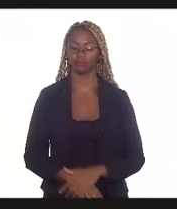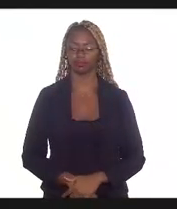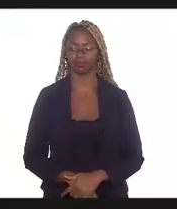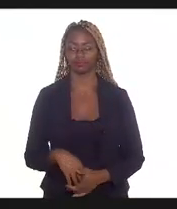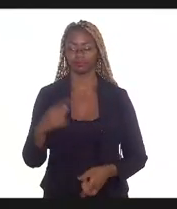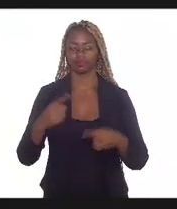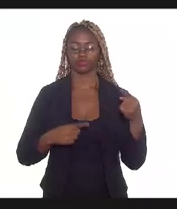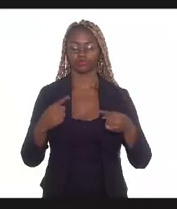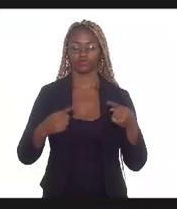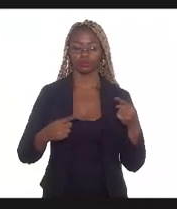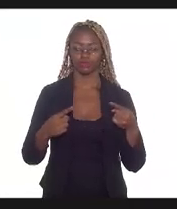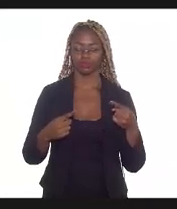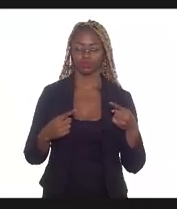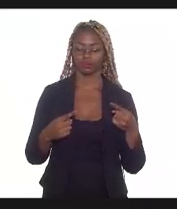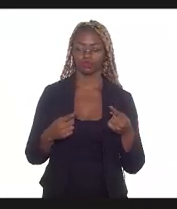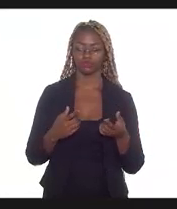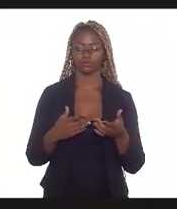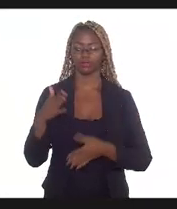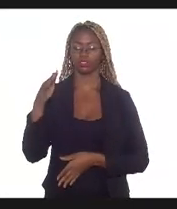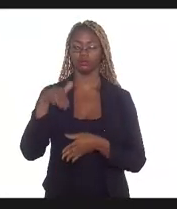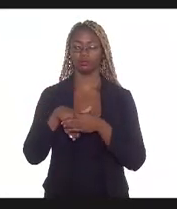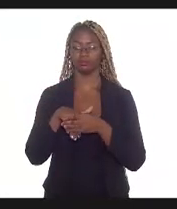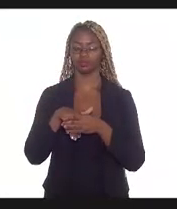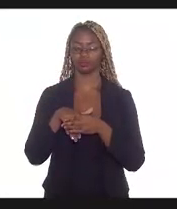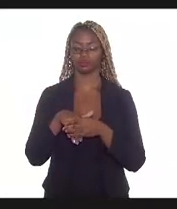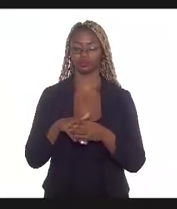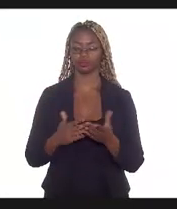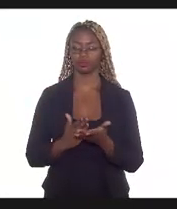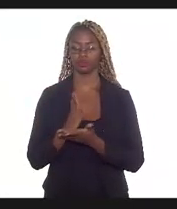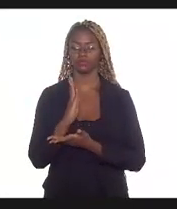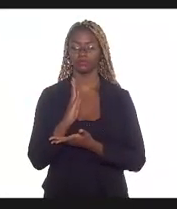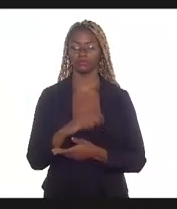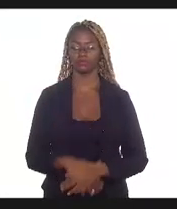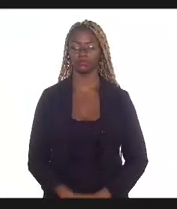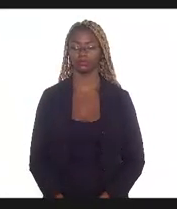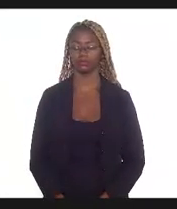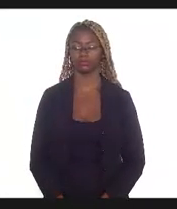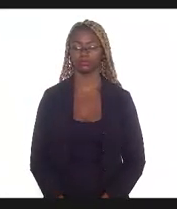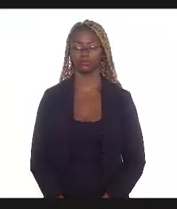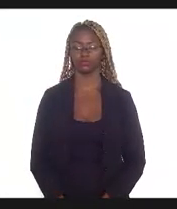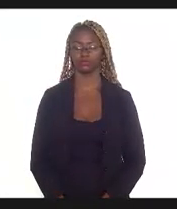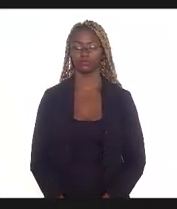Em discussão. Em votação, aprovado.